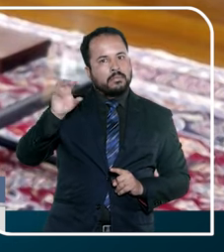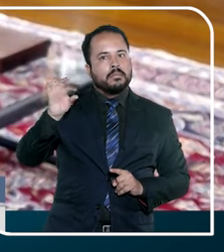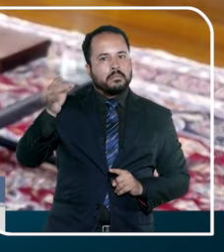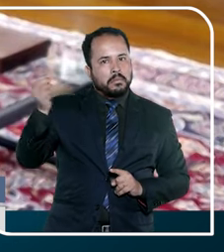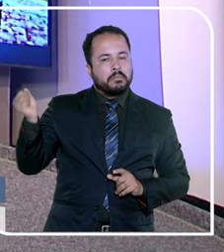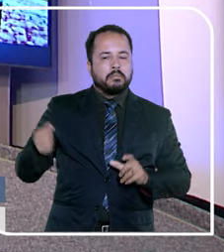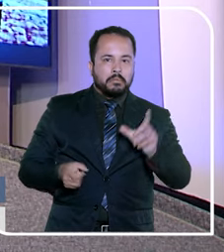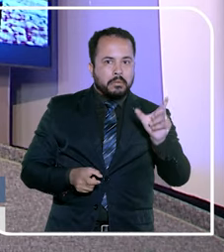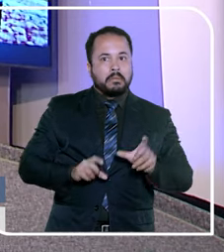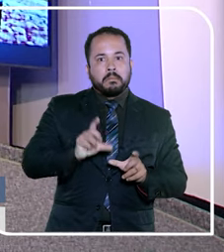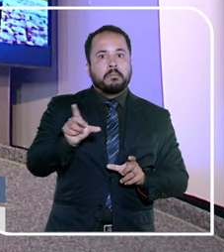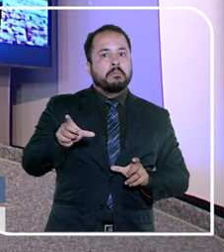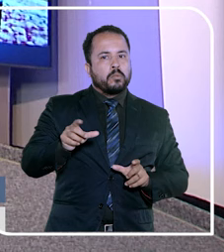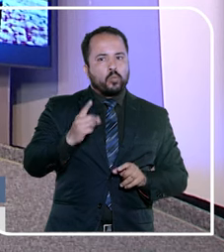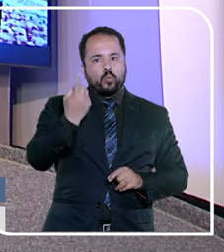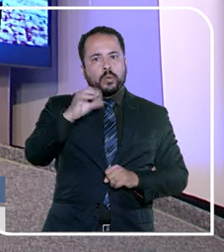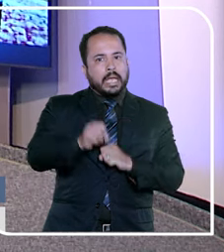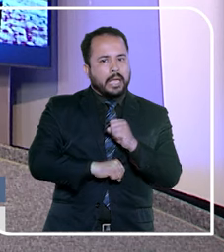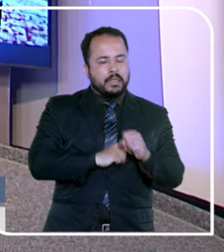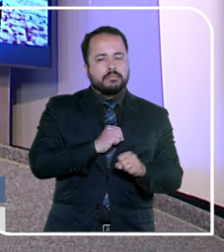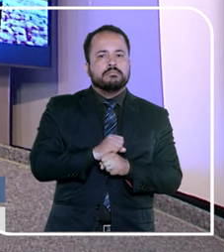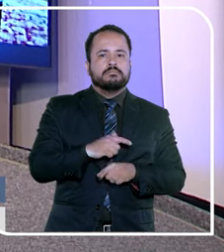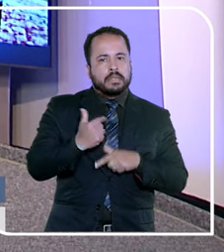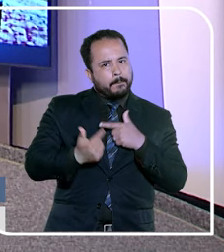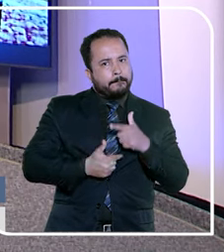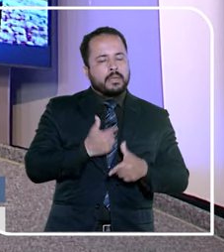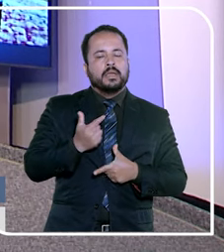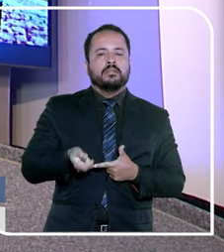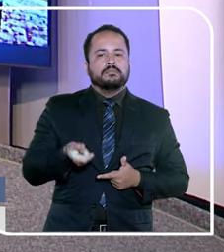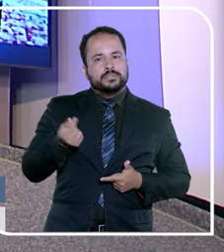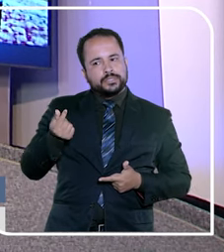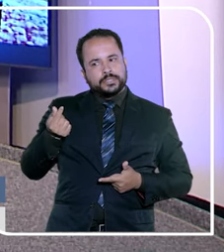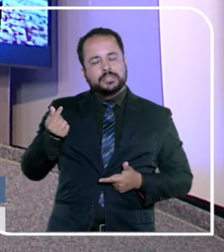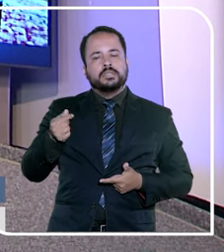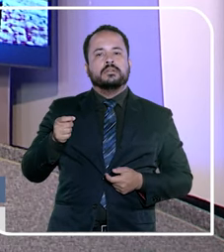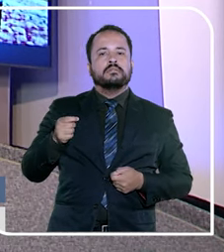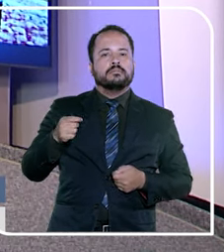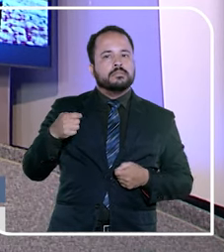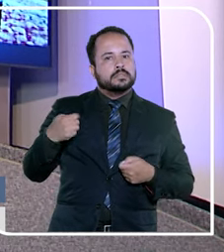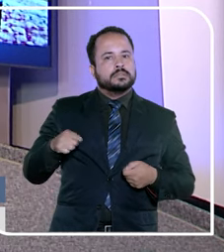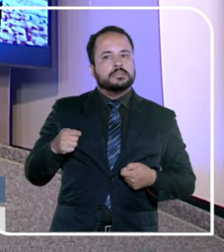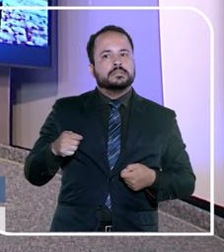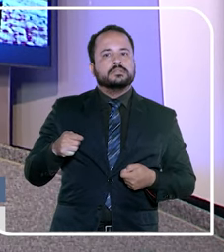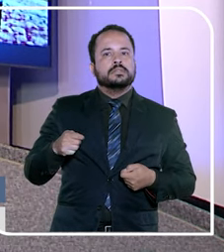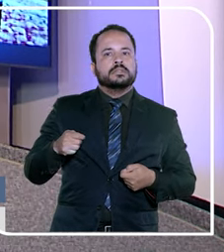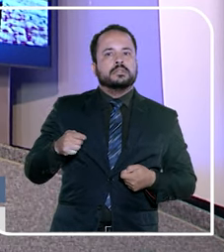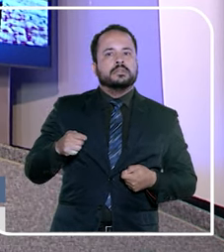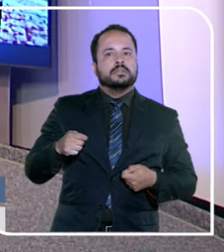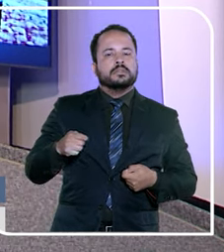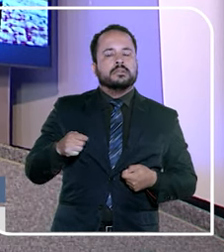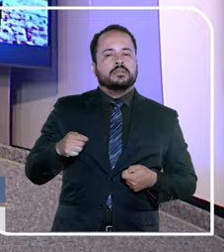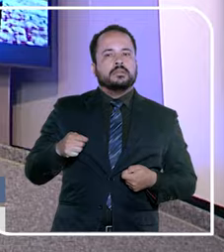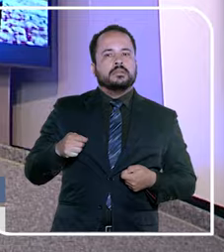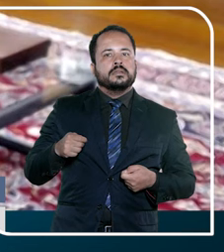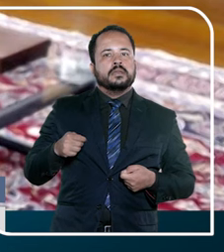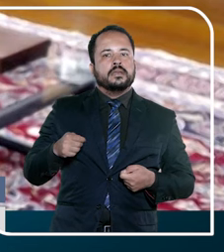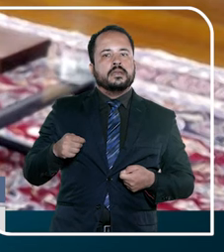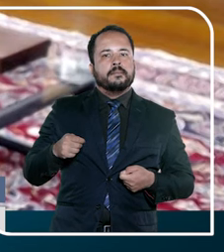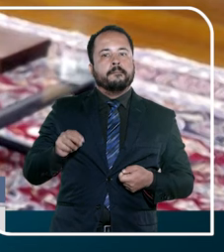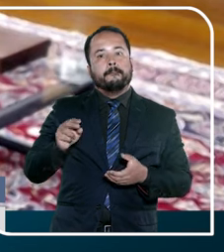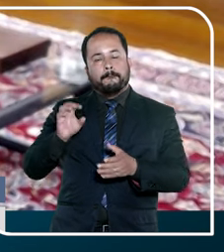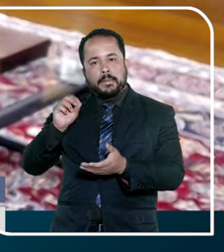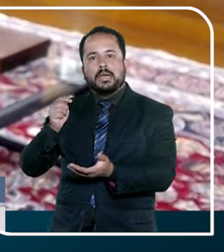trabalho né e o outro fato que nos leva a fazer a crítica é que eh quando se trata de